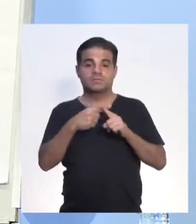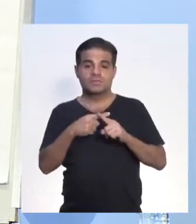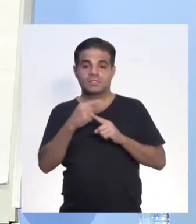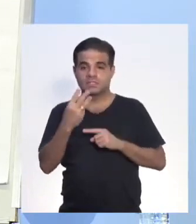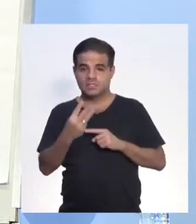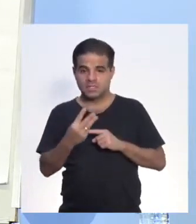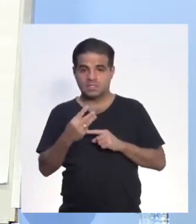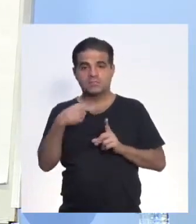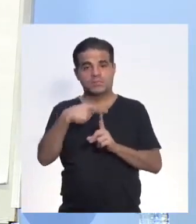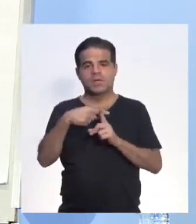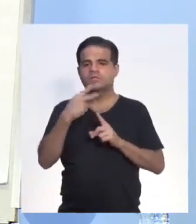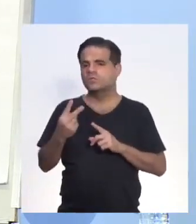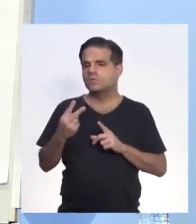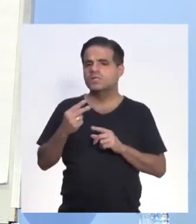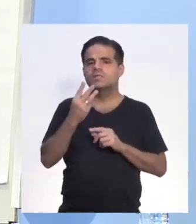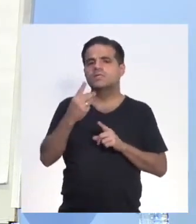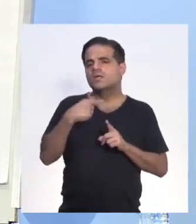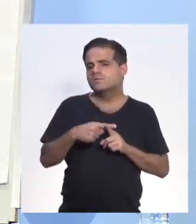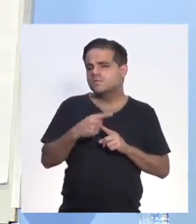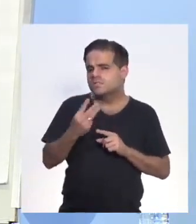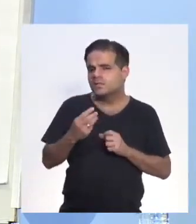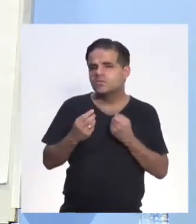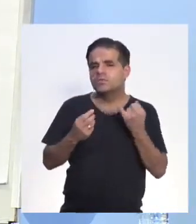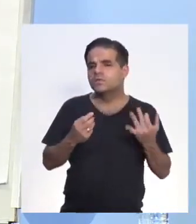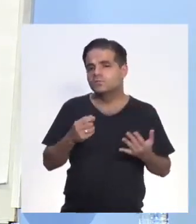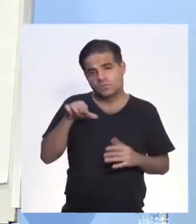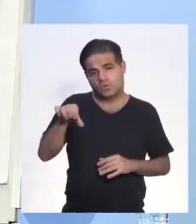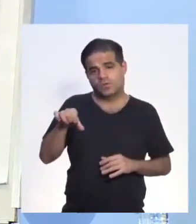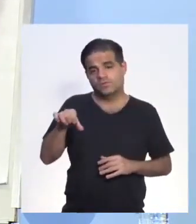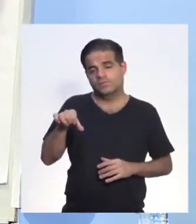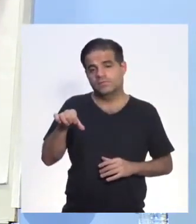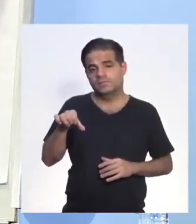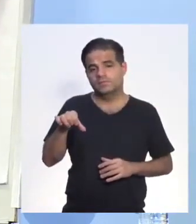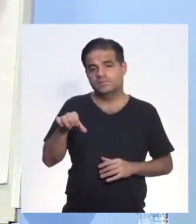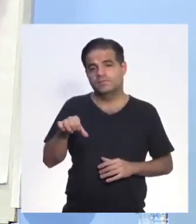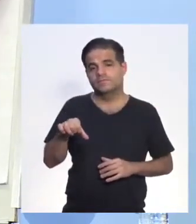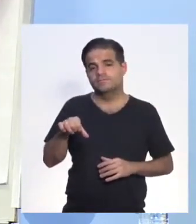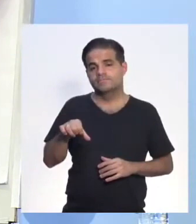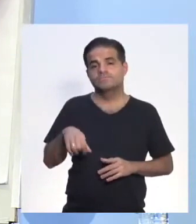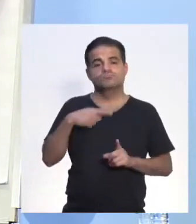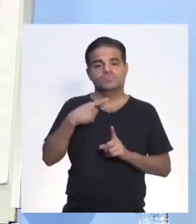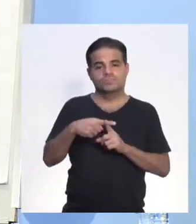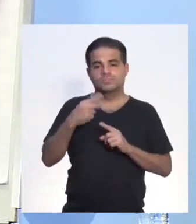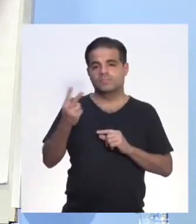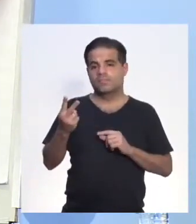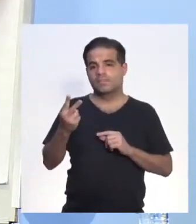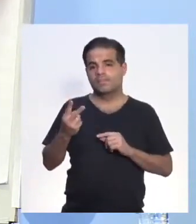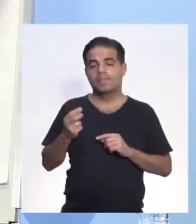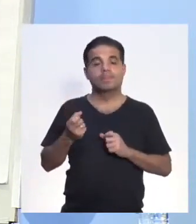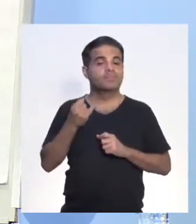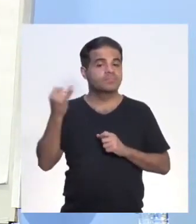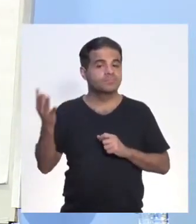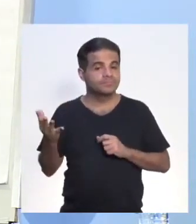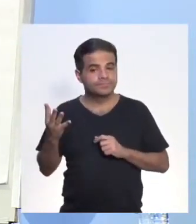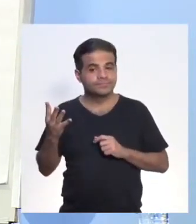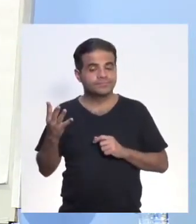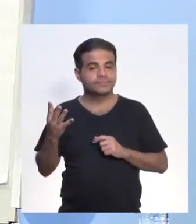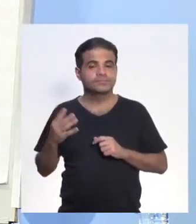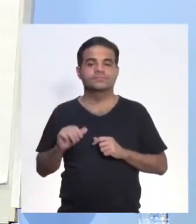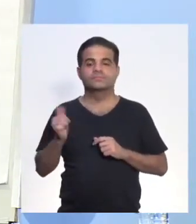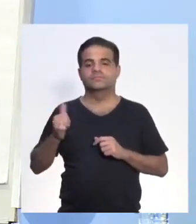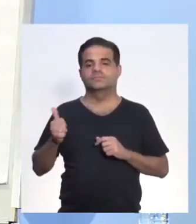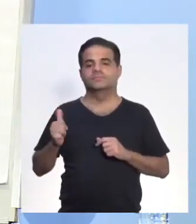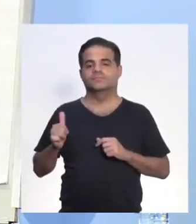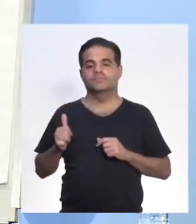mais 2. Quanto que é 3 vezes 3? 9. 9 mais 2, quanto dá?